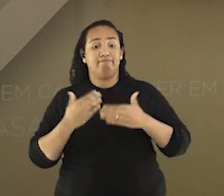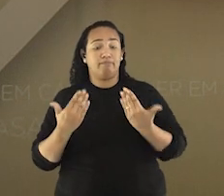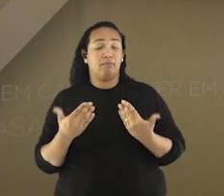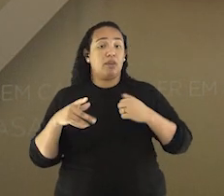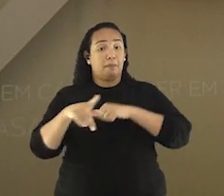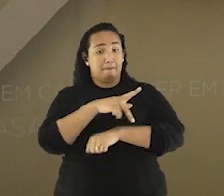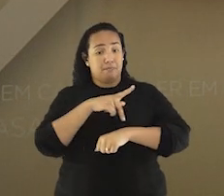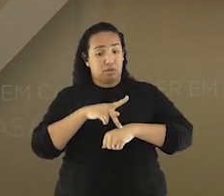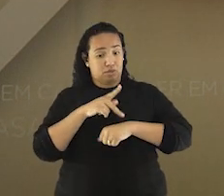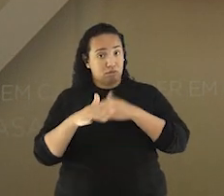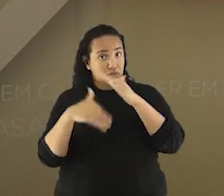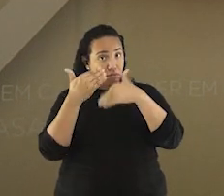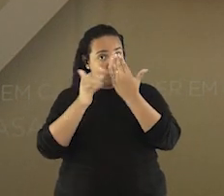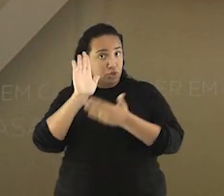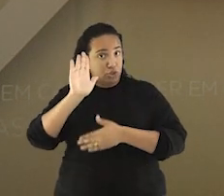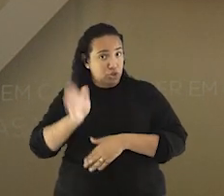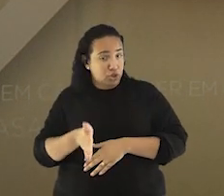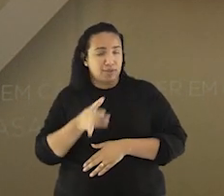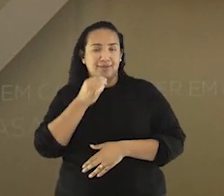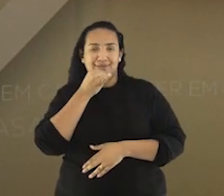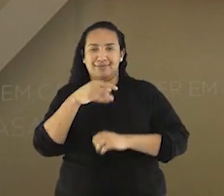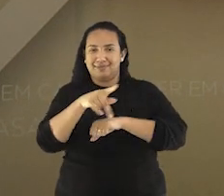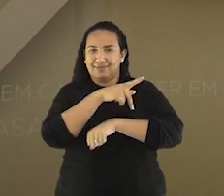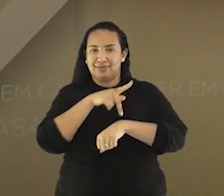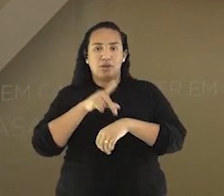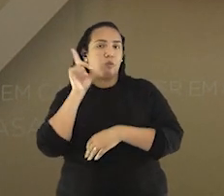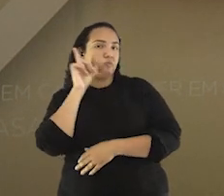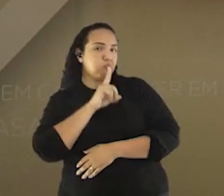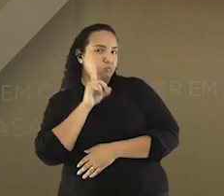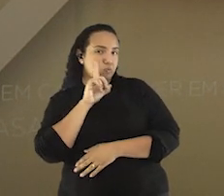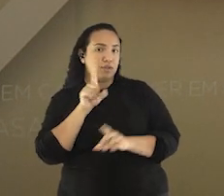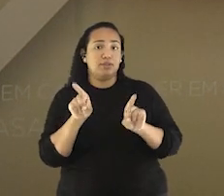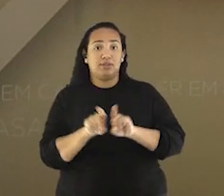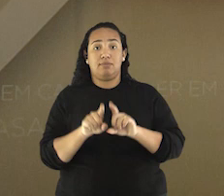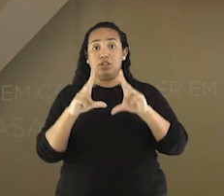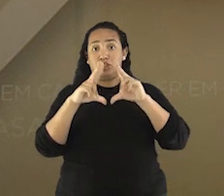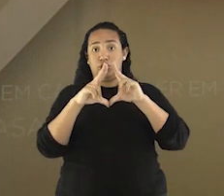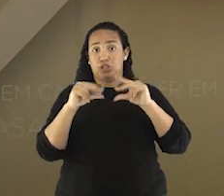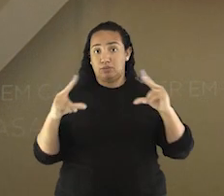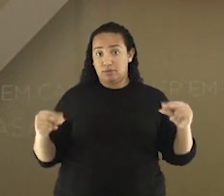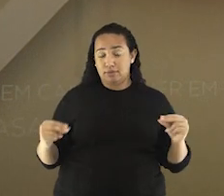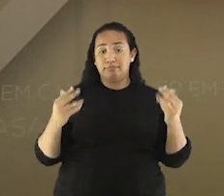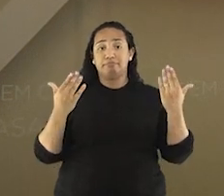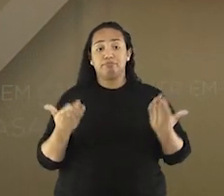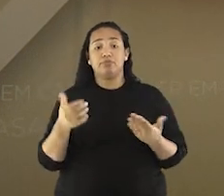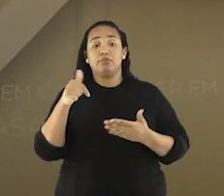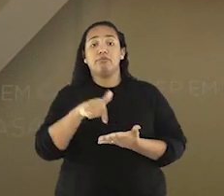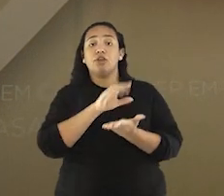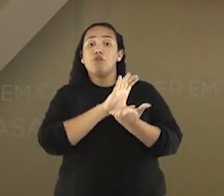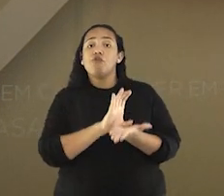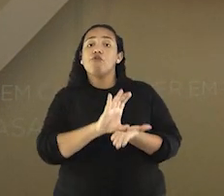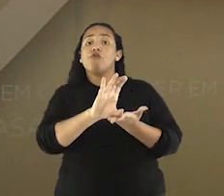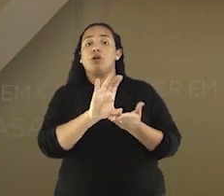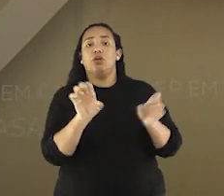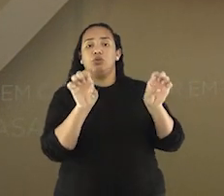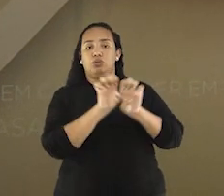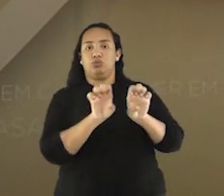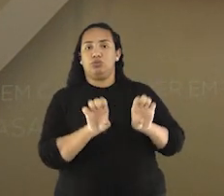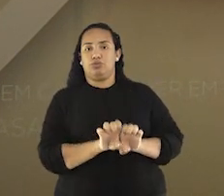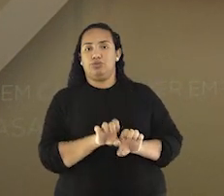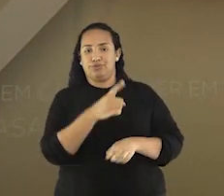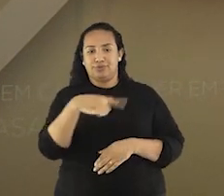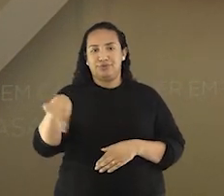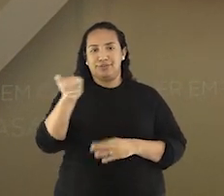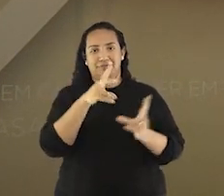Estados Unidos e o Japão, os governos e as construtoras investem na infraestrutura, como você pode visualizar